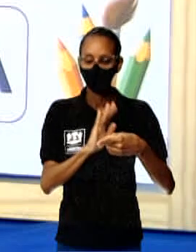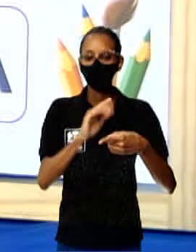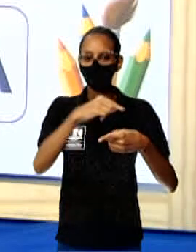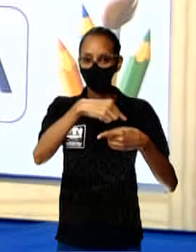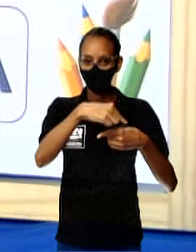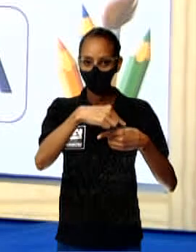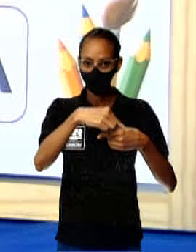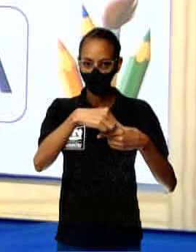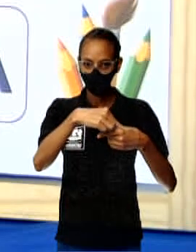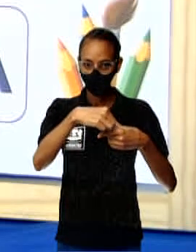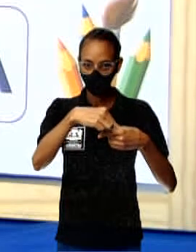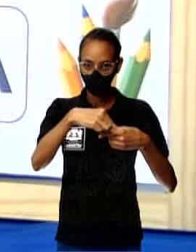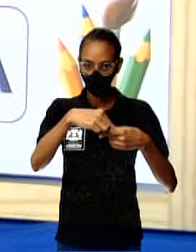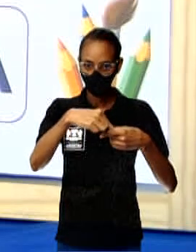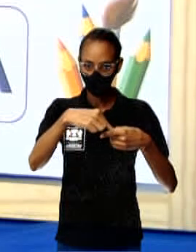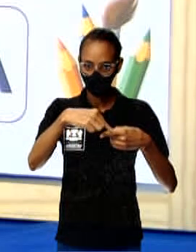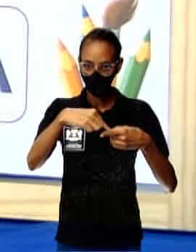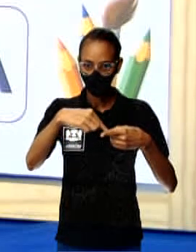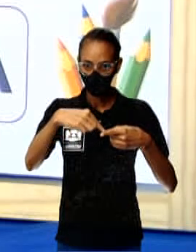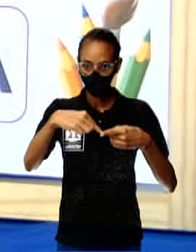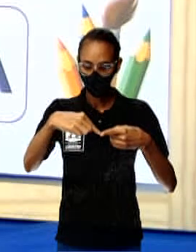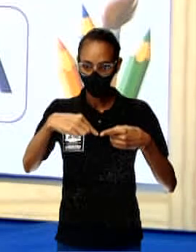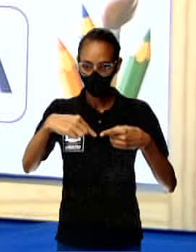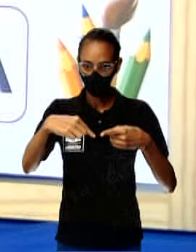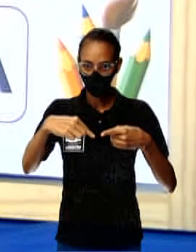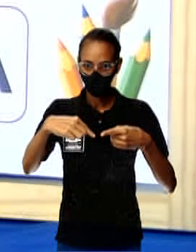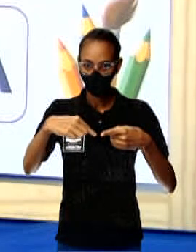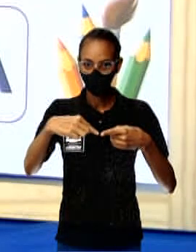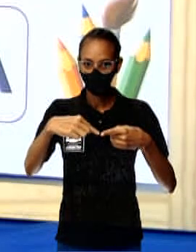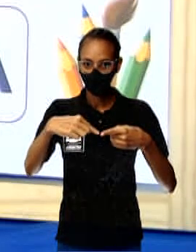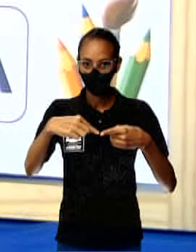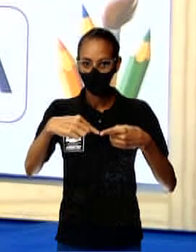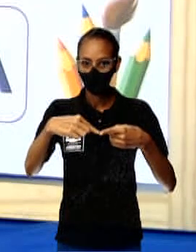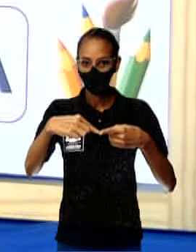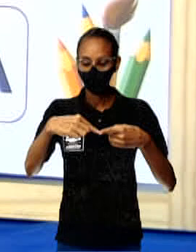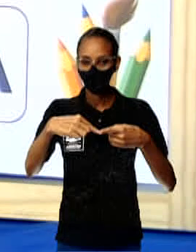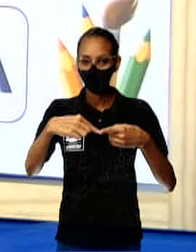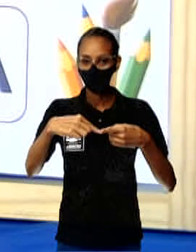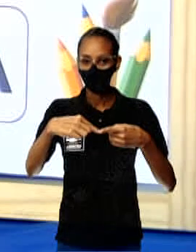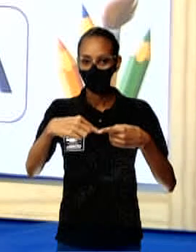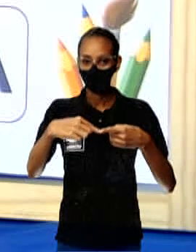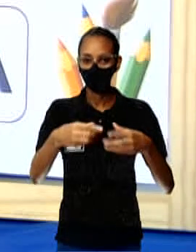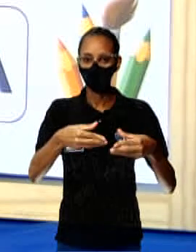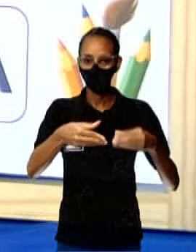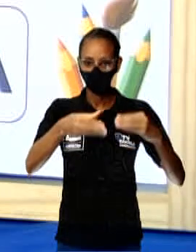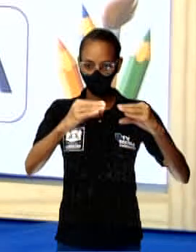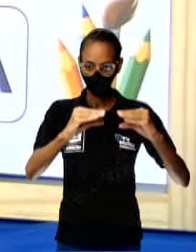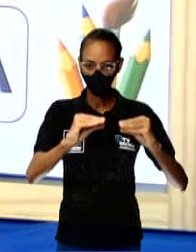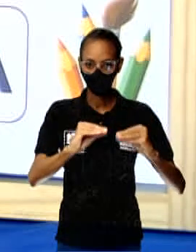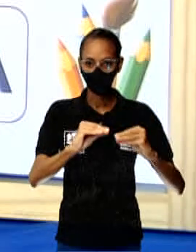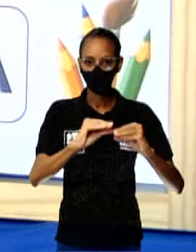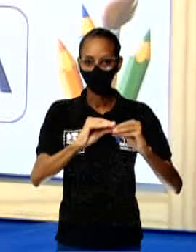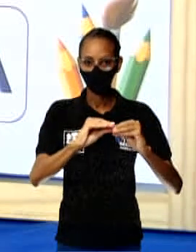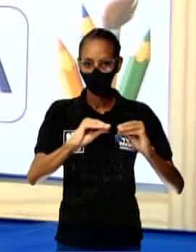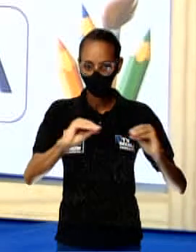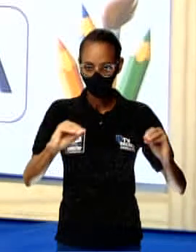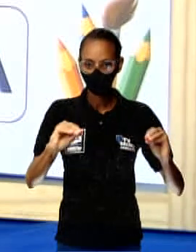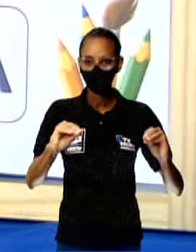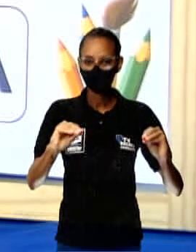passa a cola na lateral todinha para poder fechar